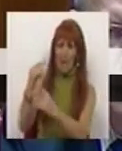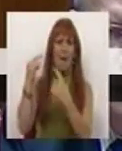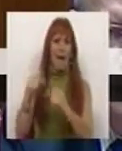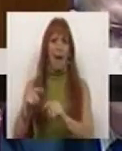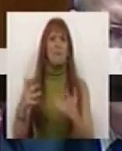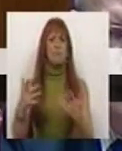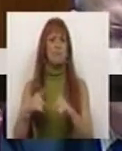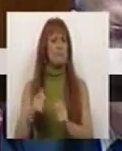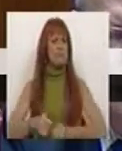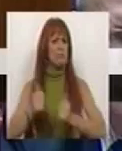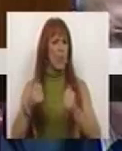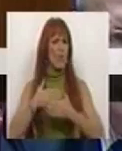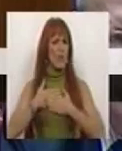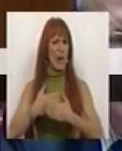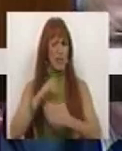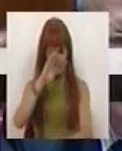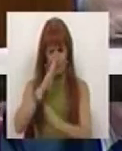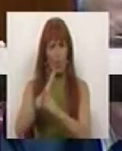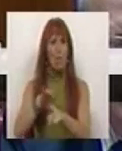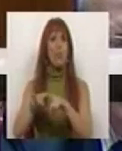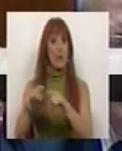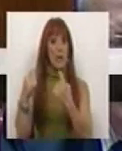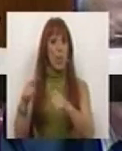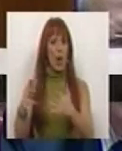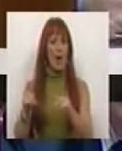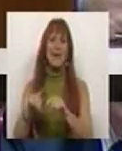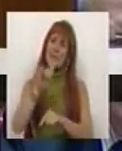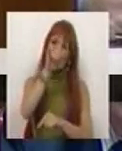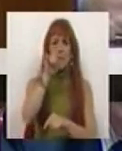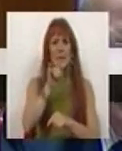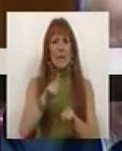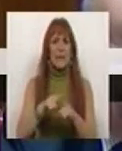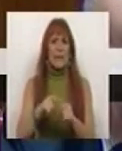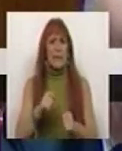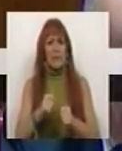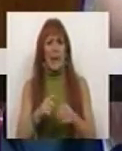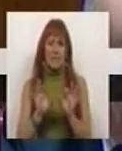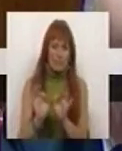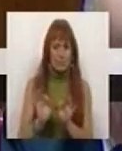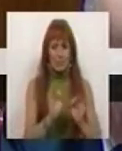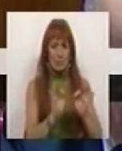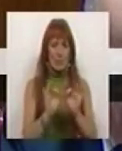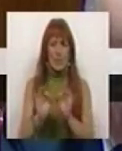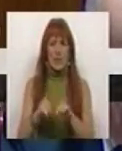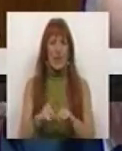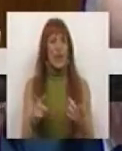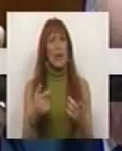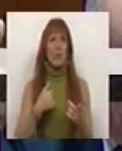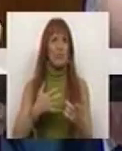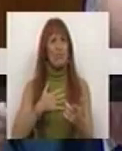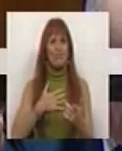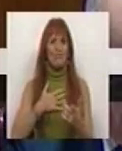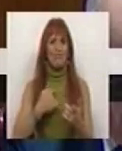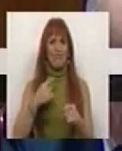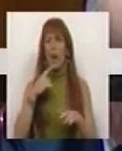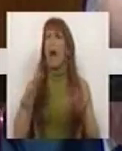existe boa vontade e empenho político em que a questão seja devidamente tratada e não gostaria